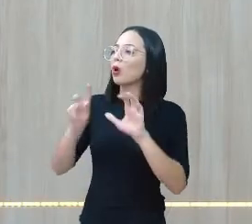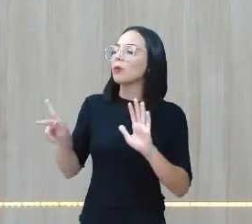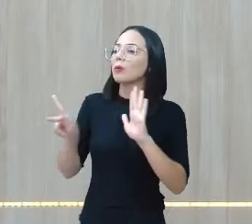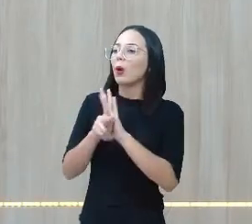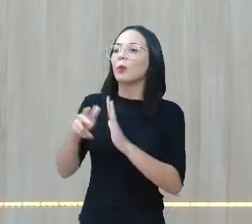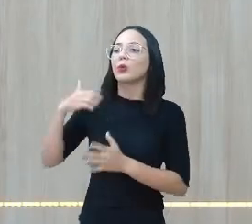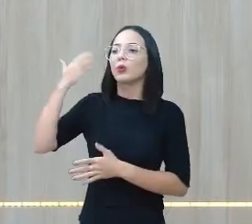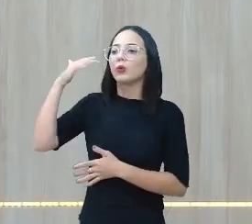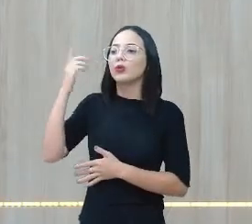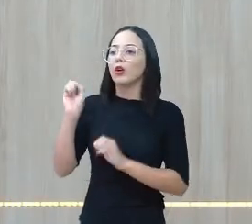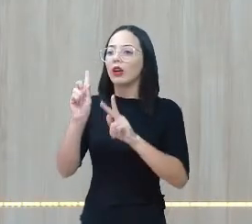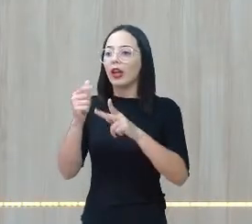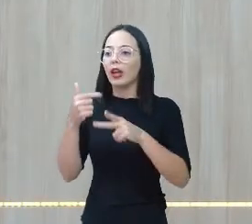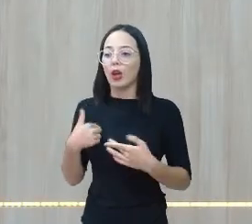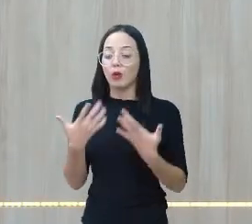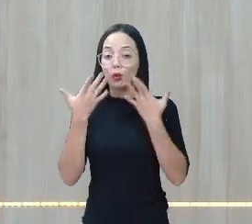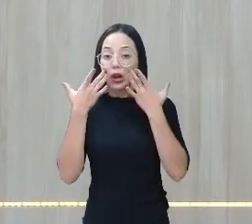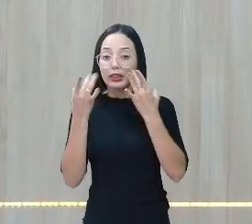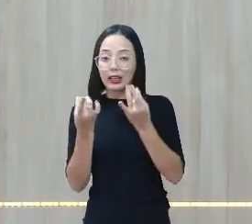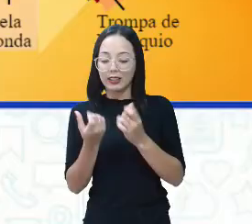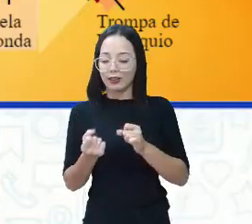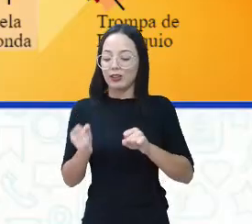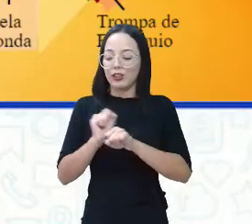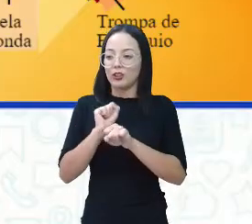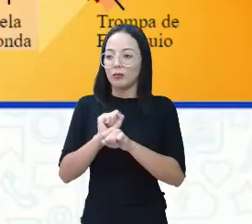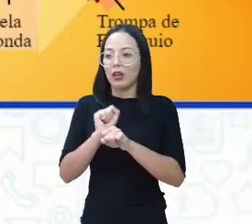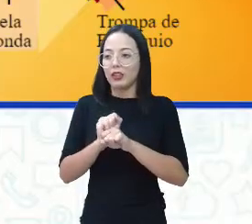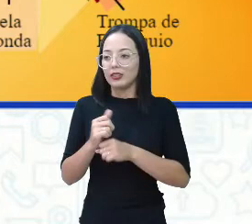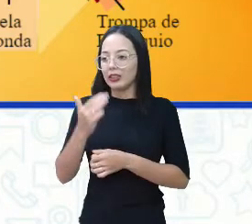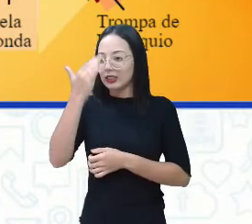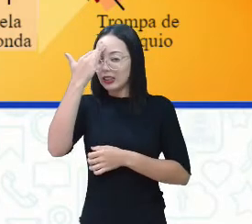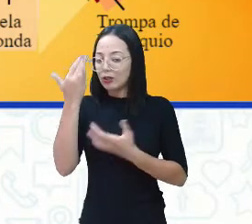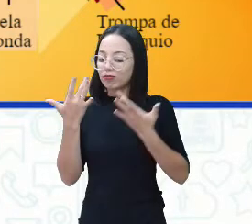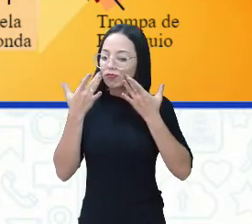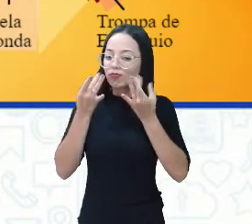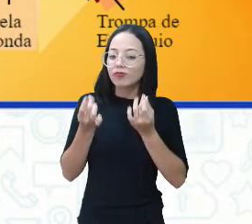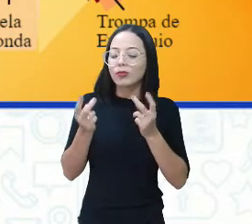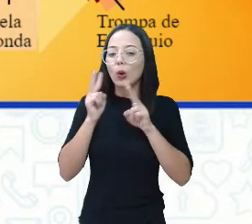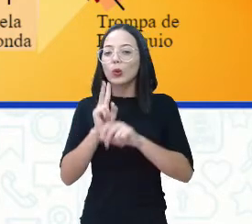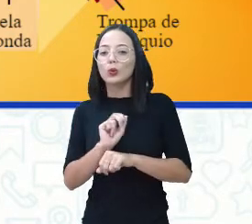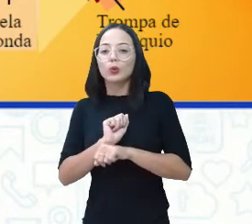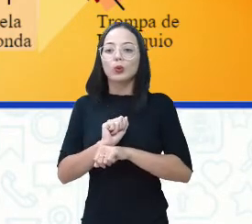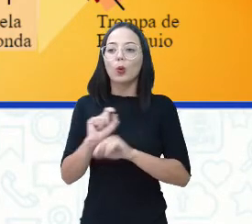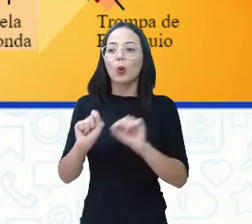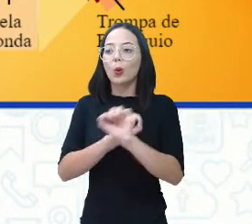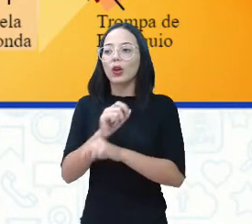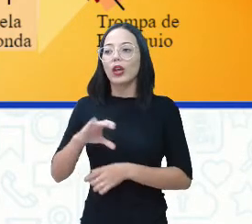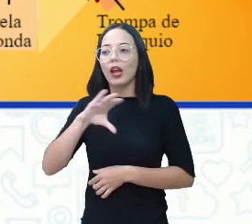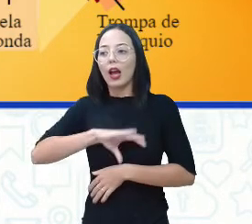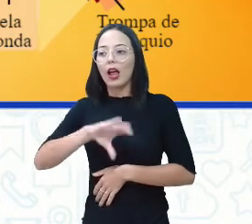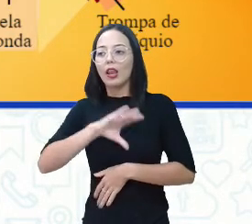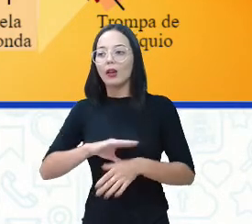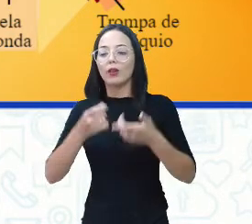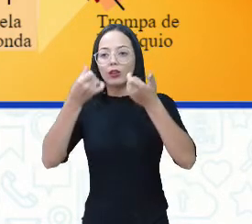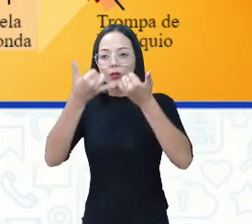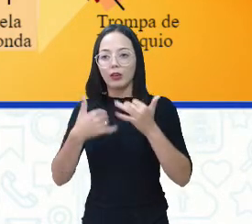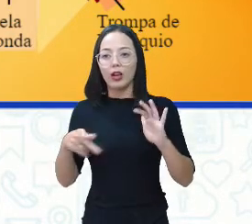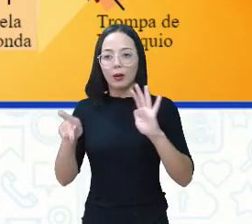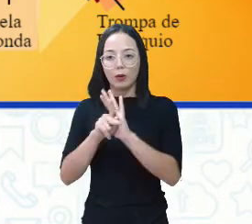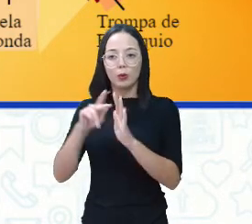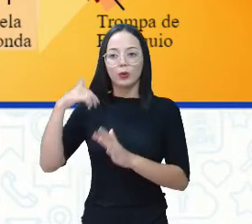ao som? Eu vou ficar bem atenta aqui no cantinho, pessoal, prestando atenção. O que é que a língua portuguesa vai explicar em relação ao